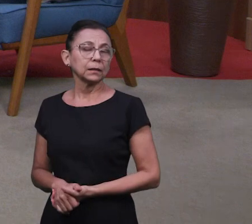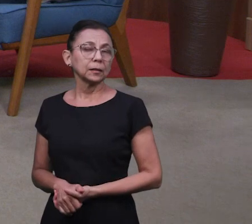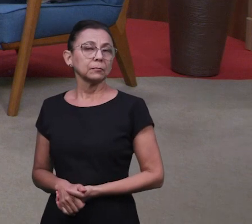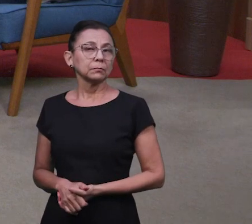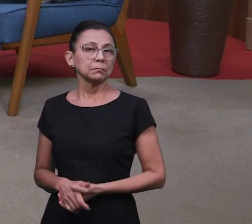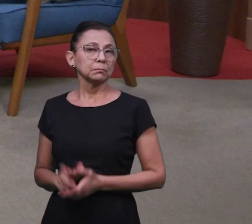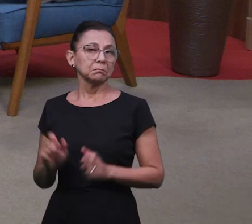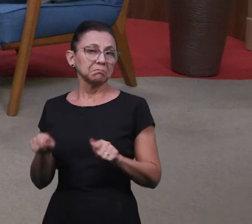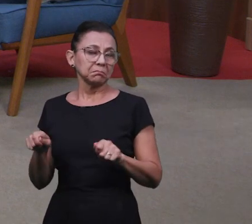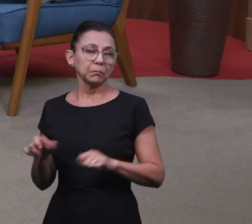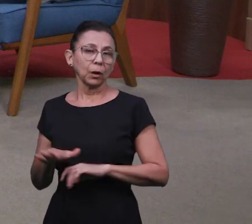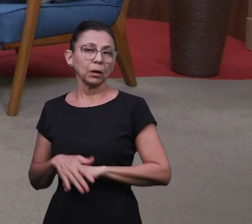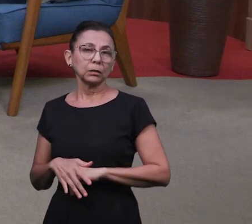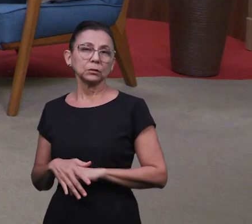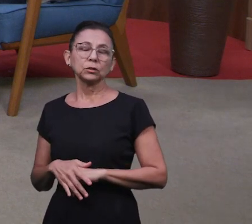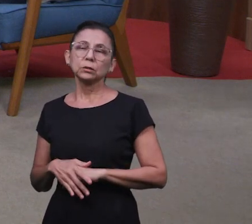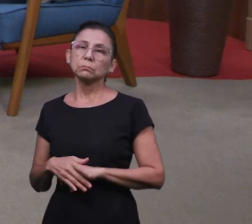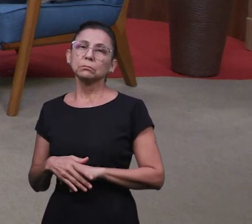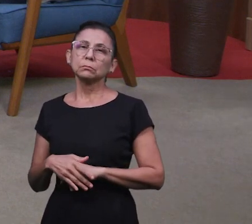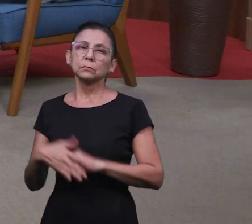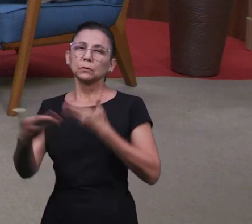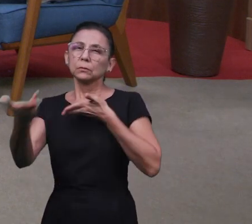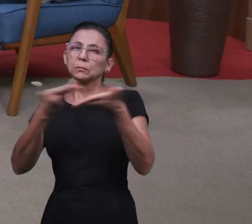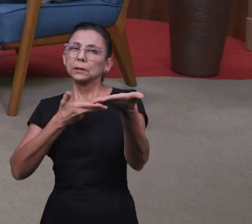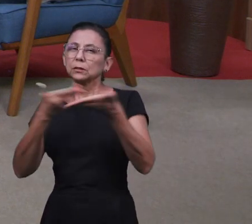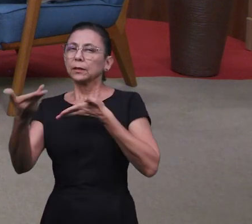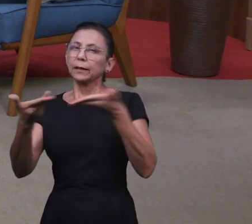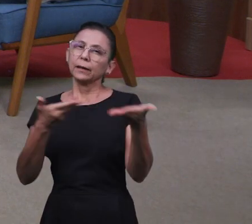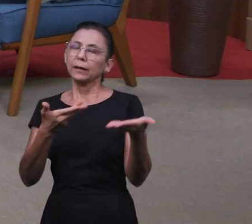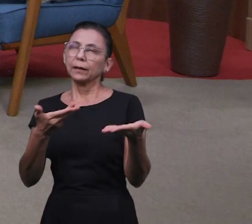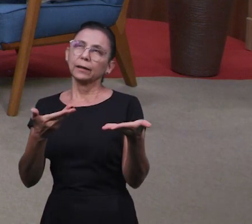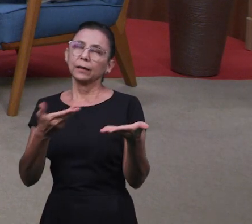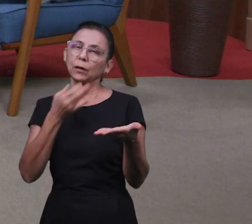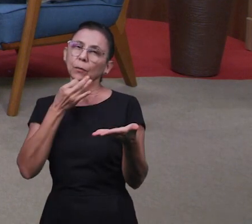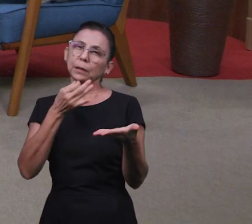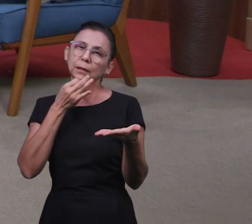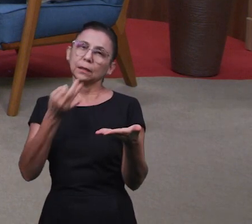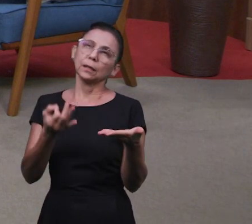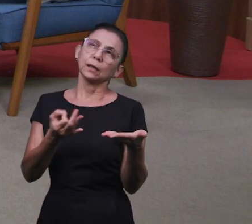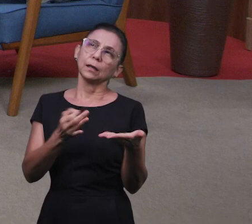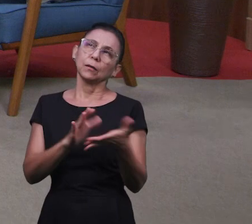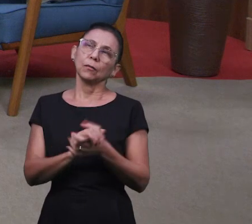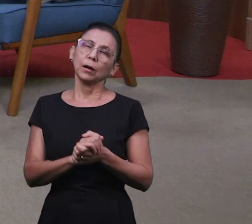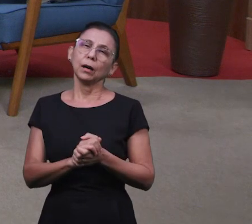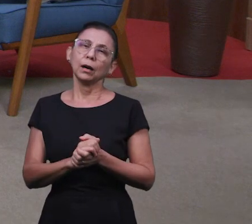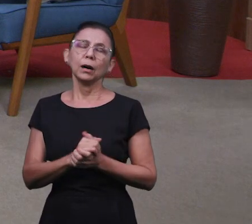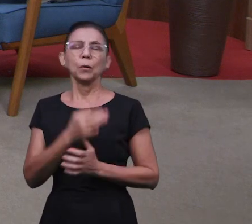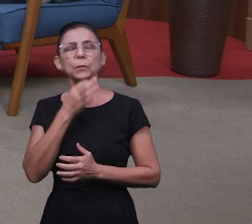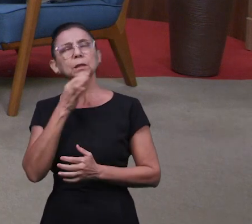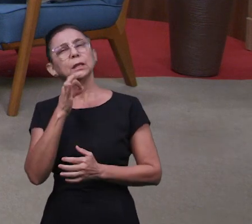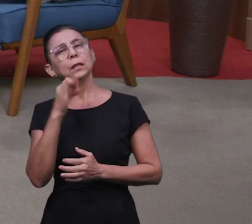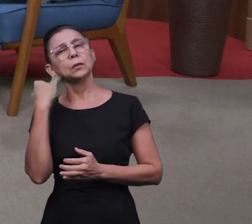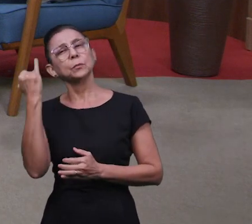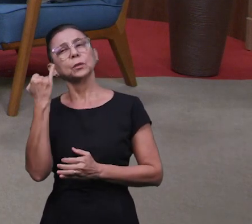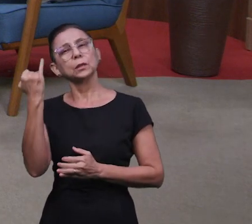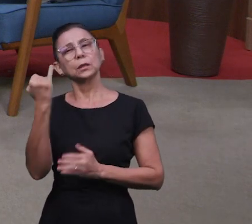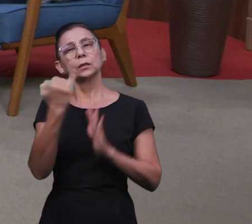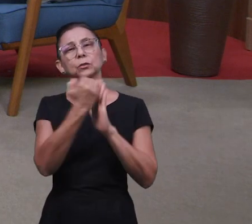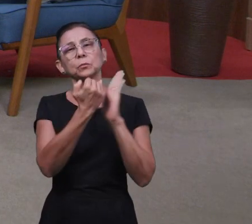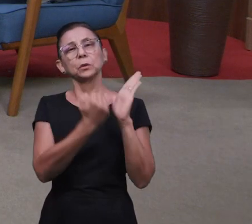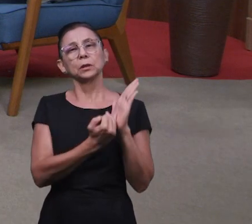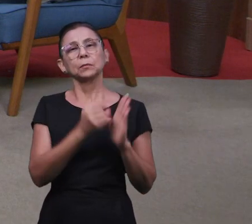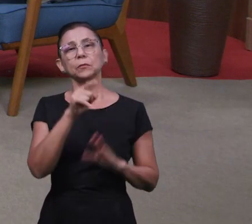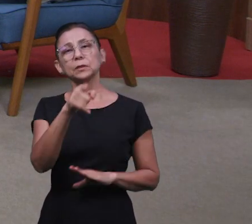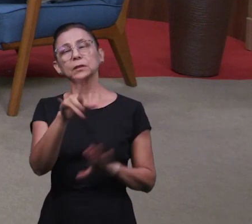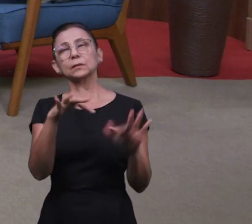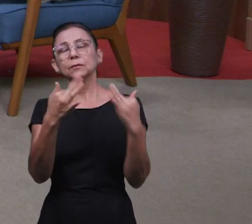dele você participa do programa falando sobre a sua impressão, a importância do programa para